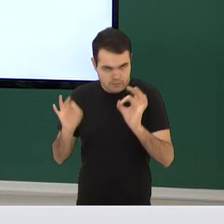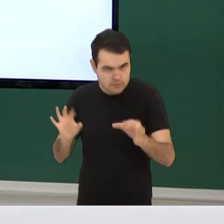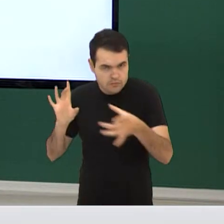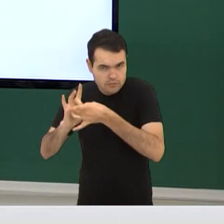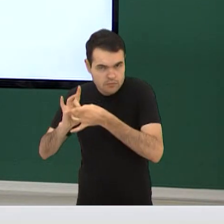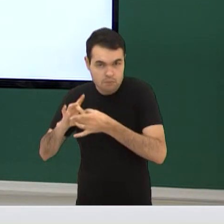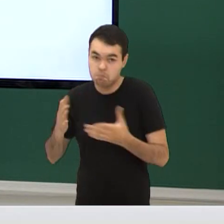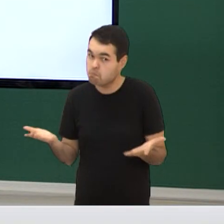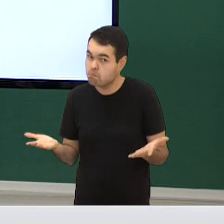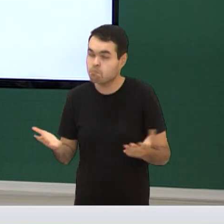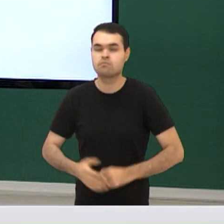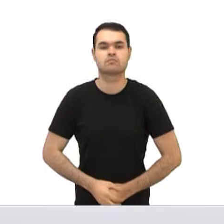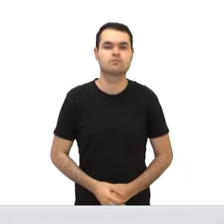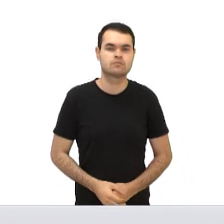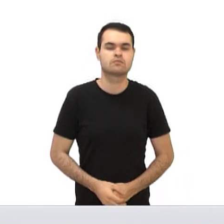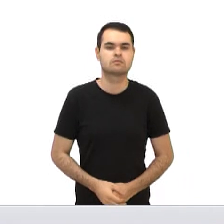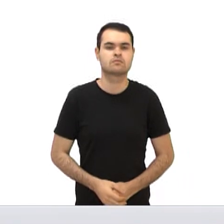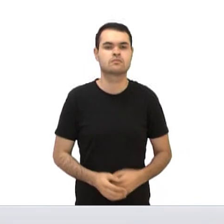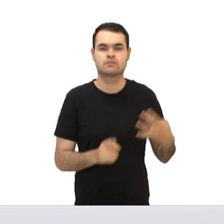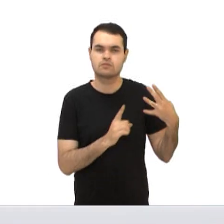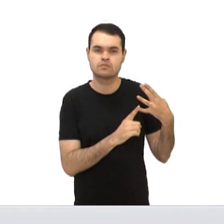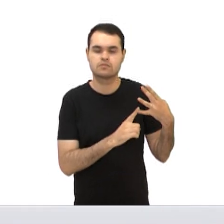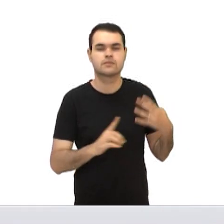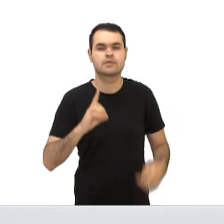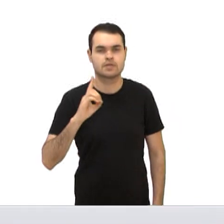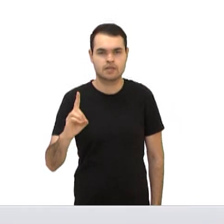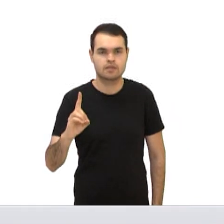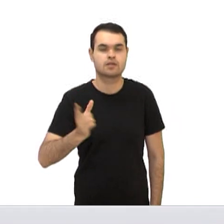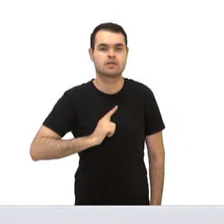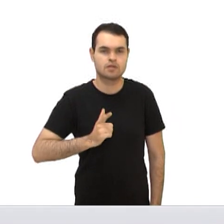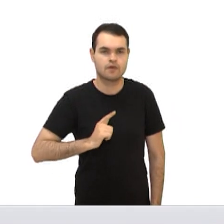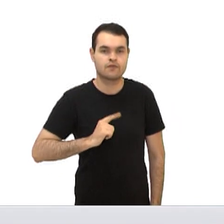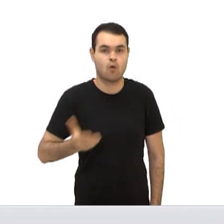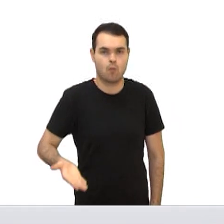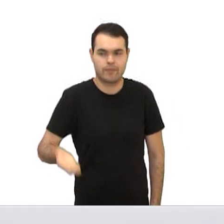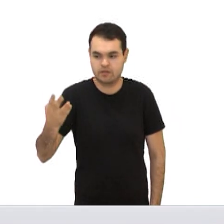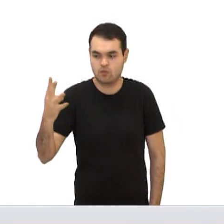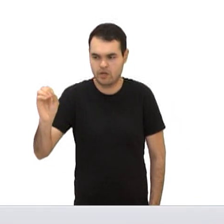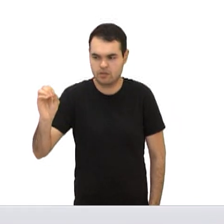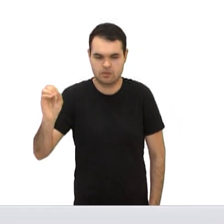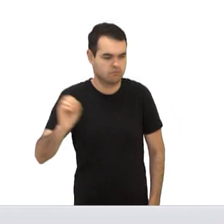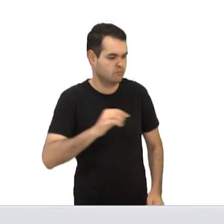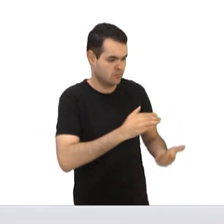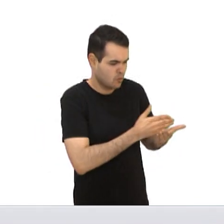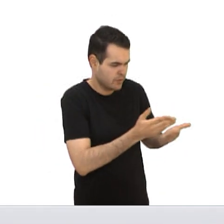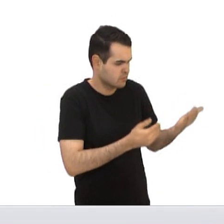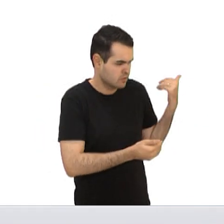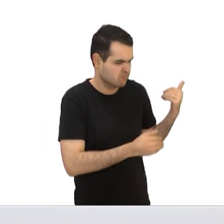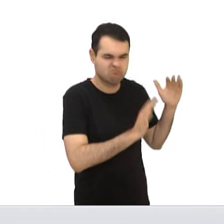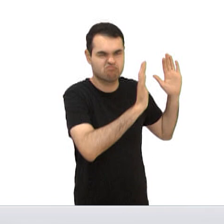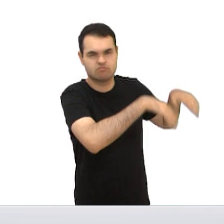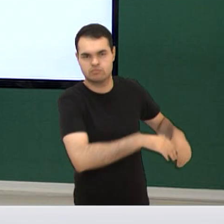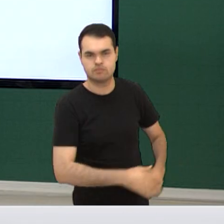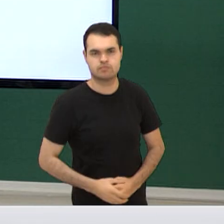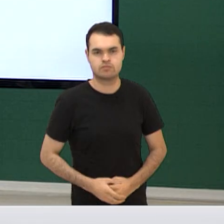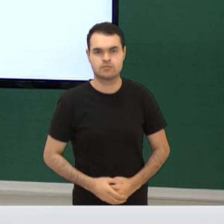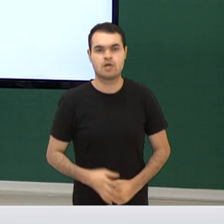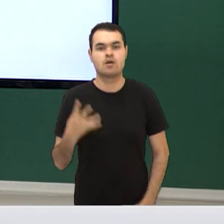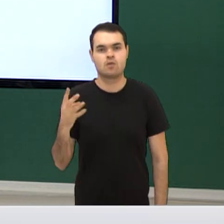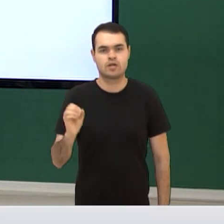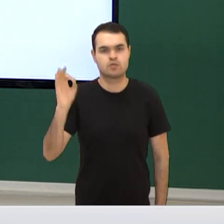gente. Vamos ler as opções e eu vou dar um tempo para você pensar daí. A letra A diz assim, se tinha 100